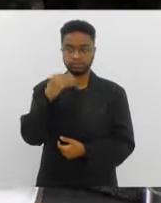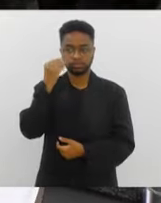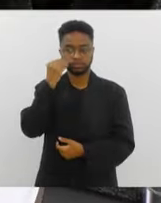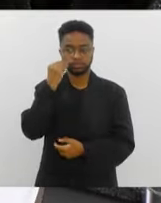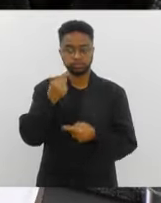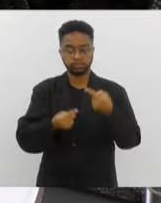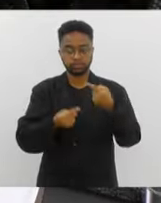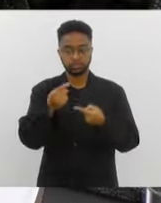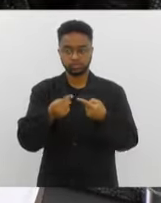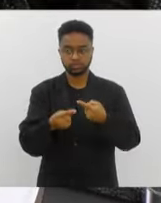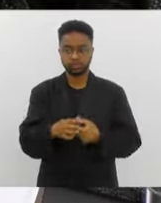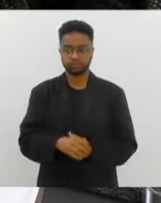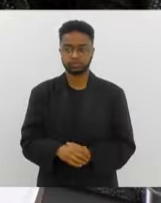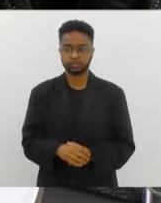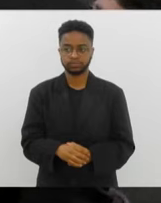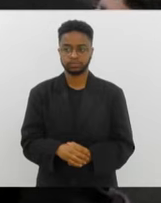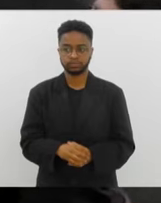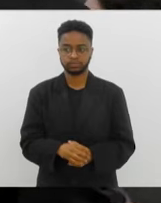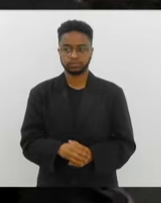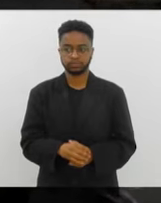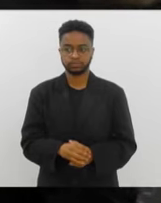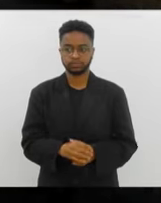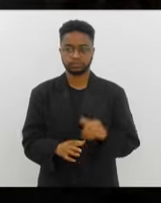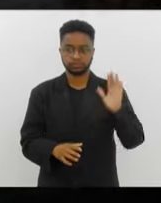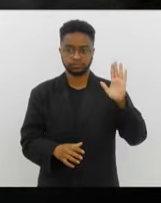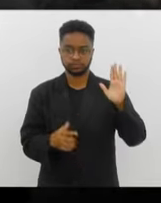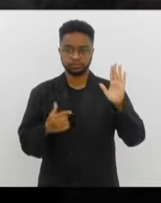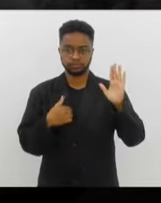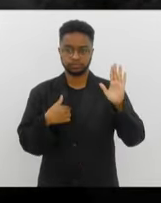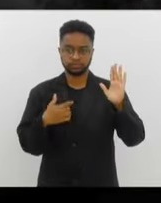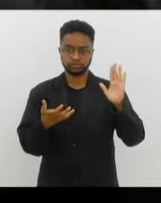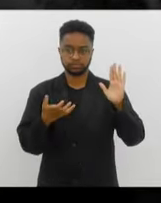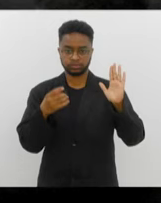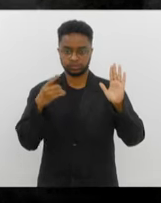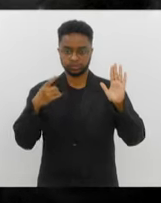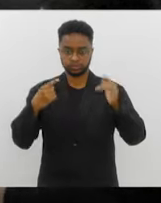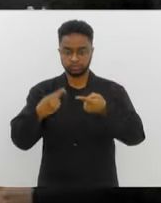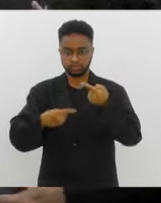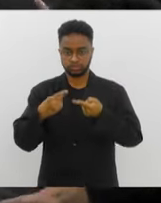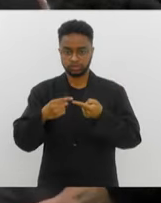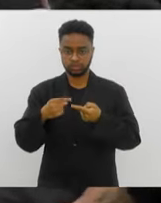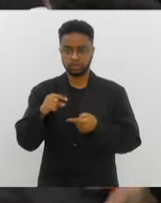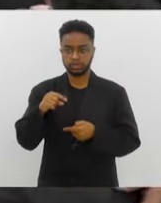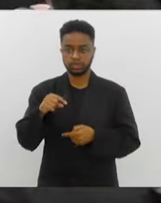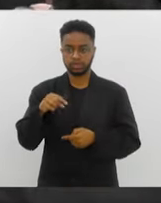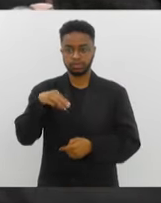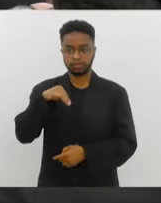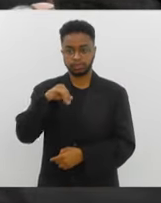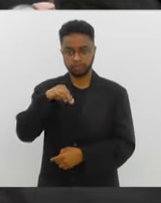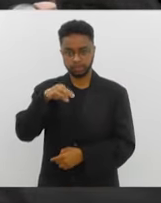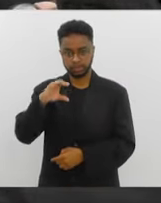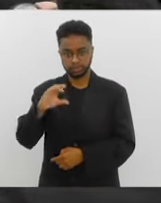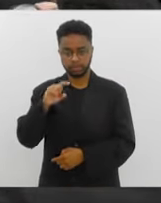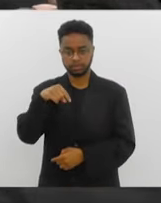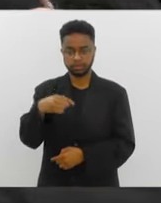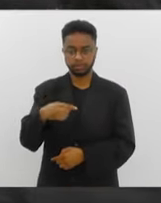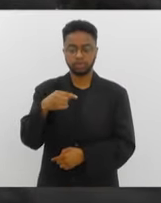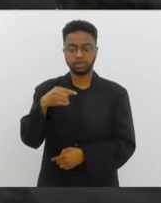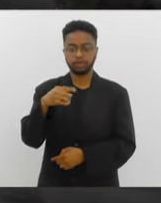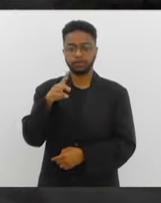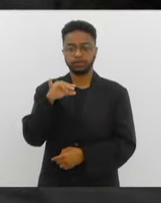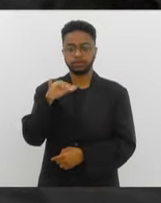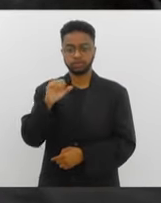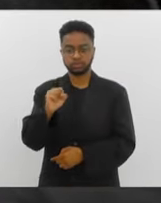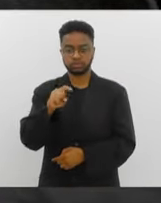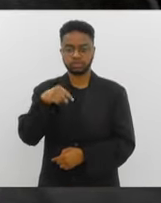gente discutir. Senhor presidente, me inscrevo para discutir. Deputado Mink, na sequência, deputado Cozzolino, deputada Célia, deputado Serafini.